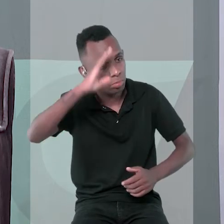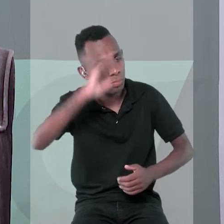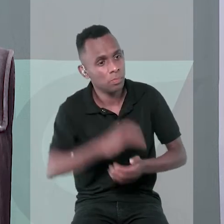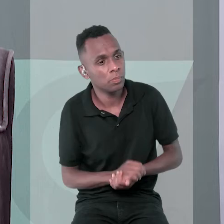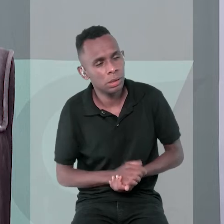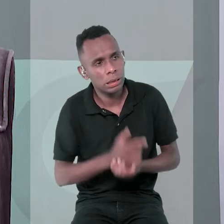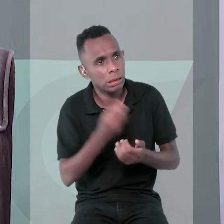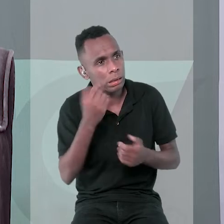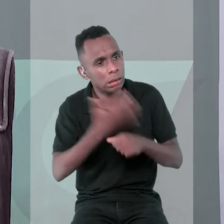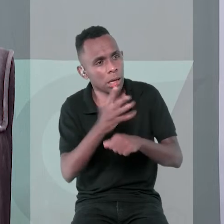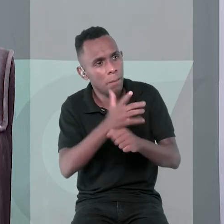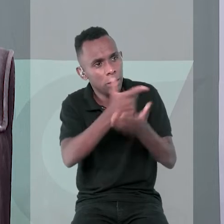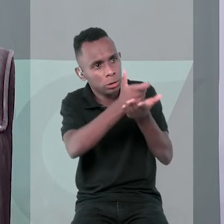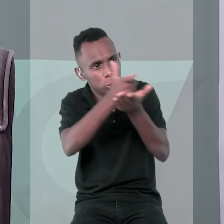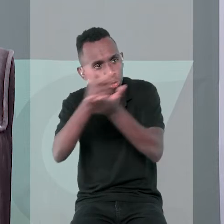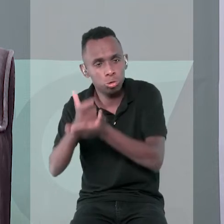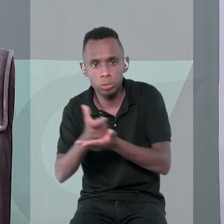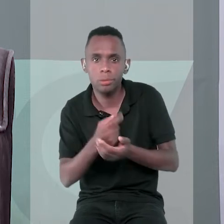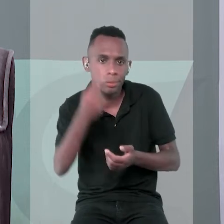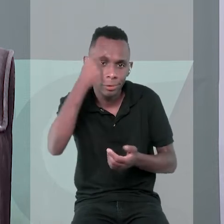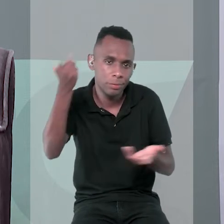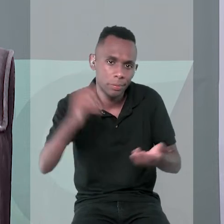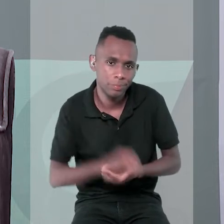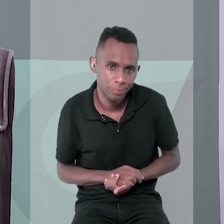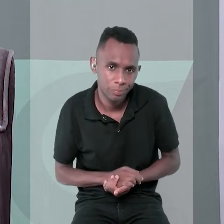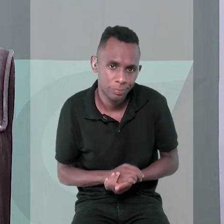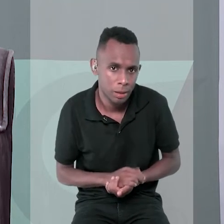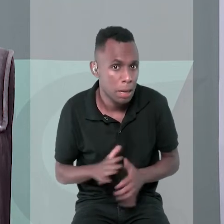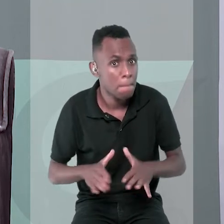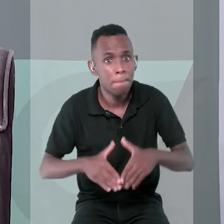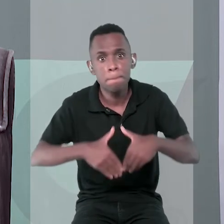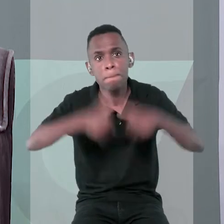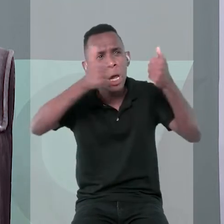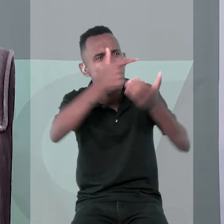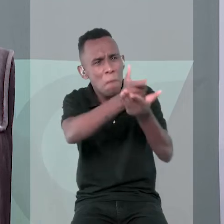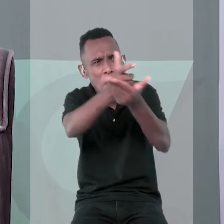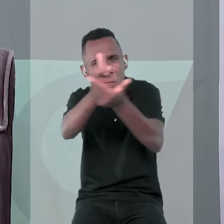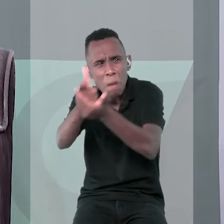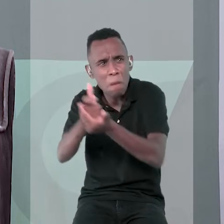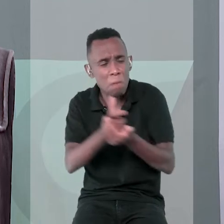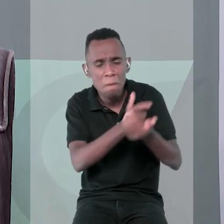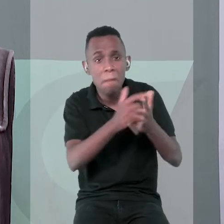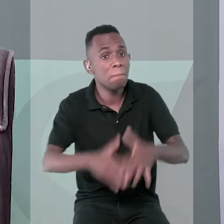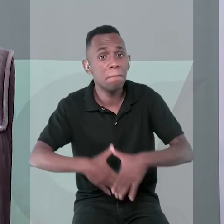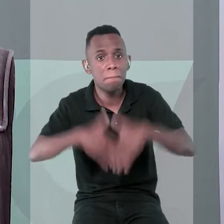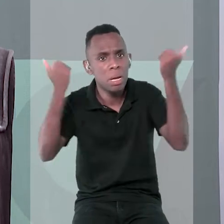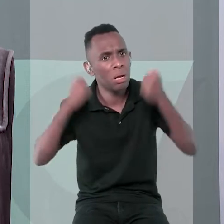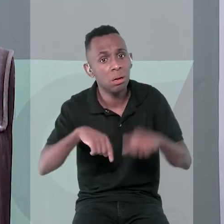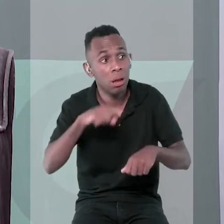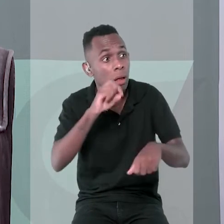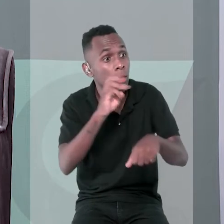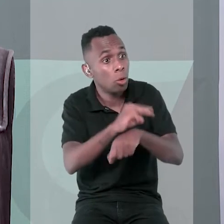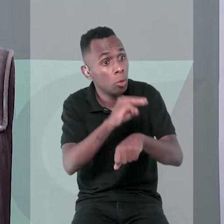Teste de tiro. Bora. Adivinha? A melhor no teste. Ela virou